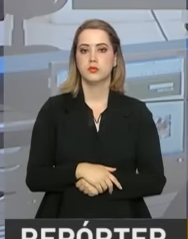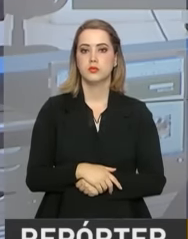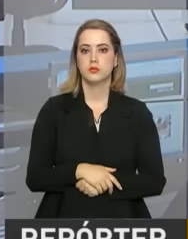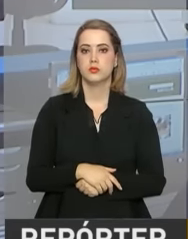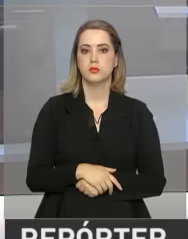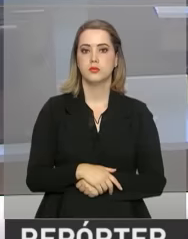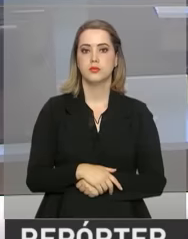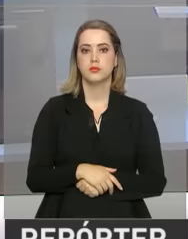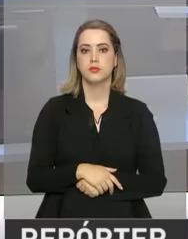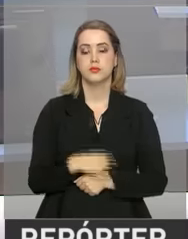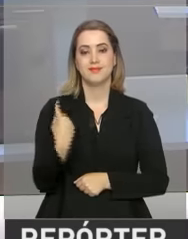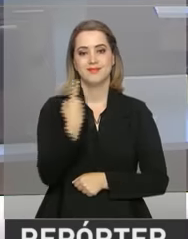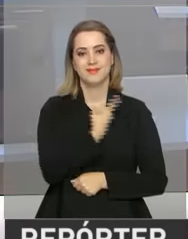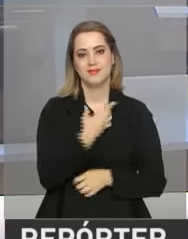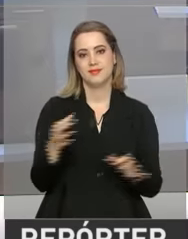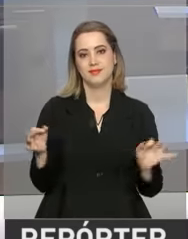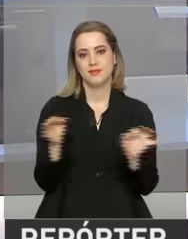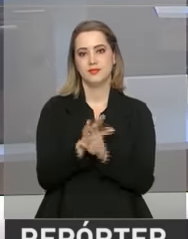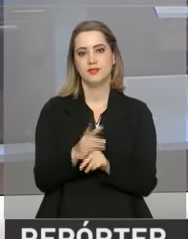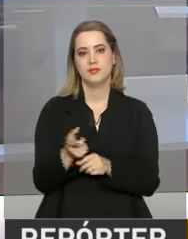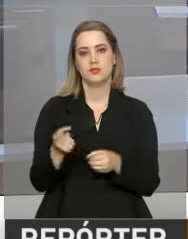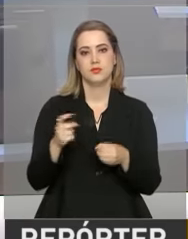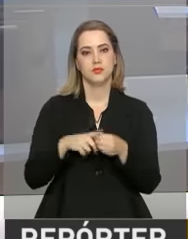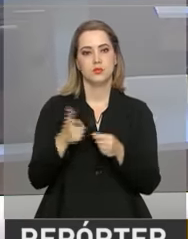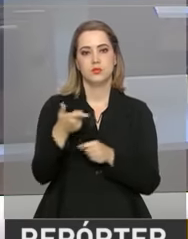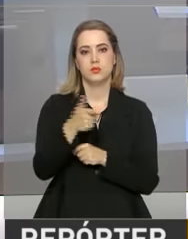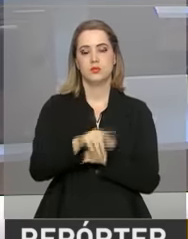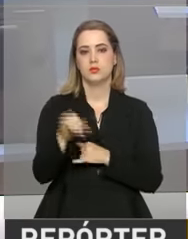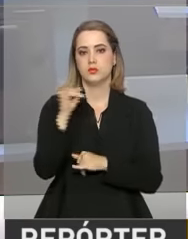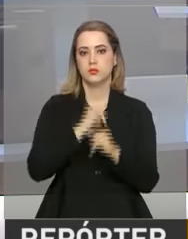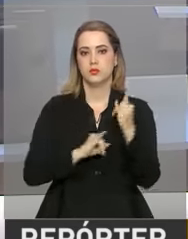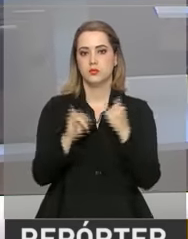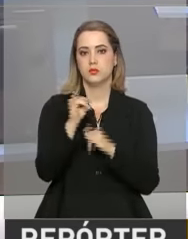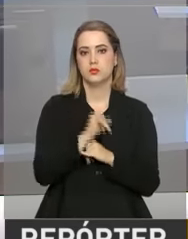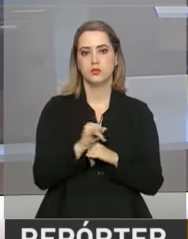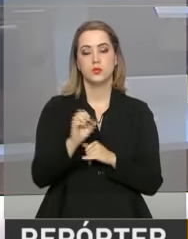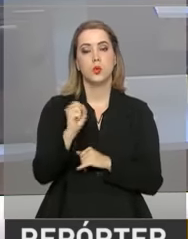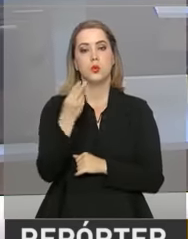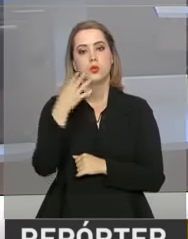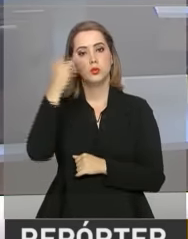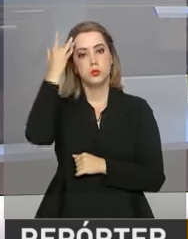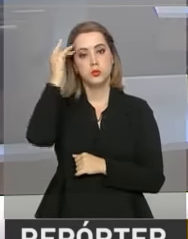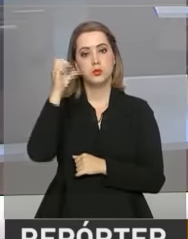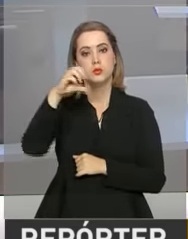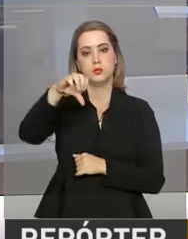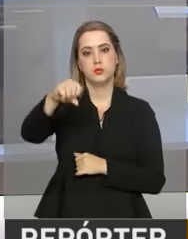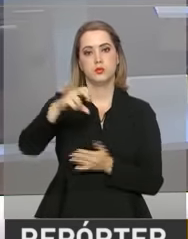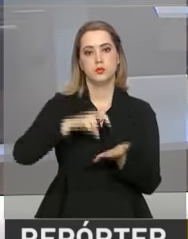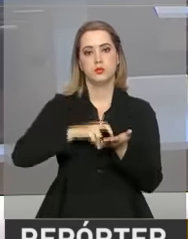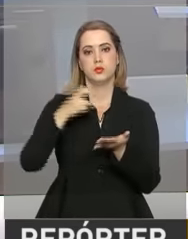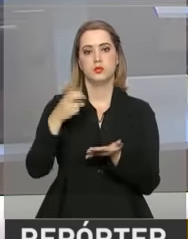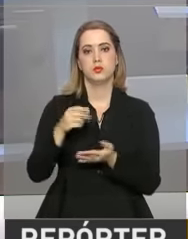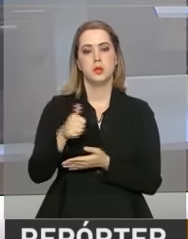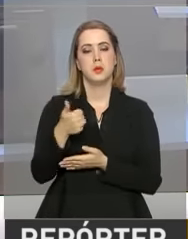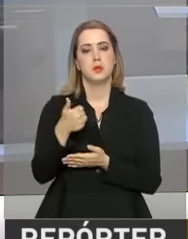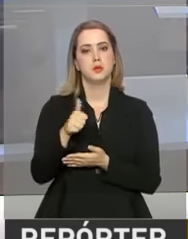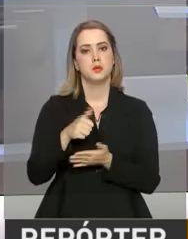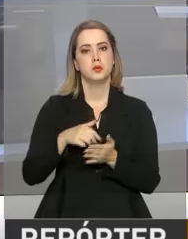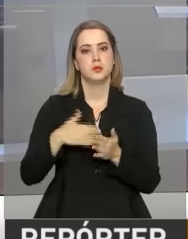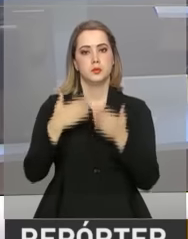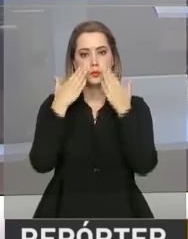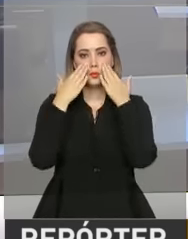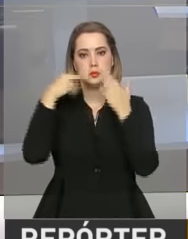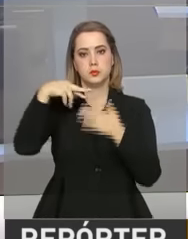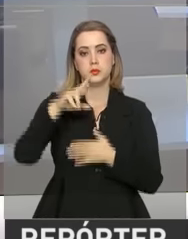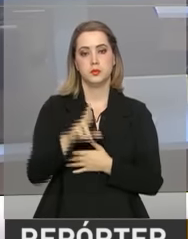guiadaprogramacal.museus.gov.br. E nós ficamos por aqui. Voltamos a qualquer momento com outras informações ou amanhã, às 9 da manhã, com a primeira edição do dia